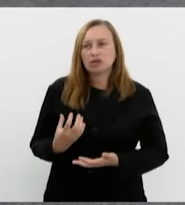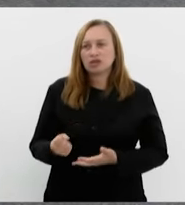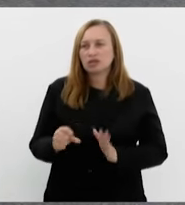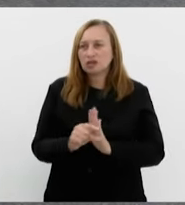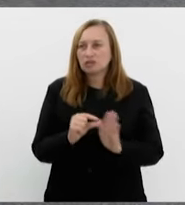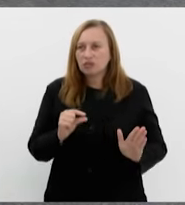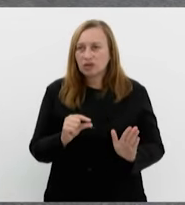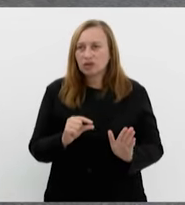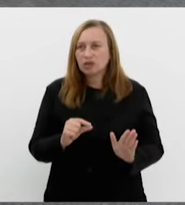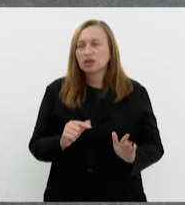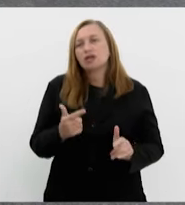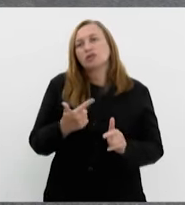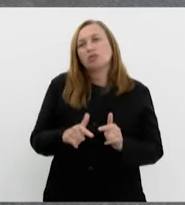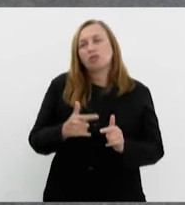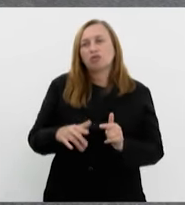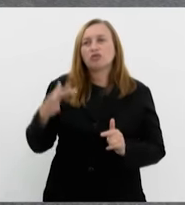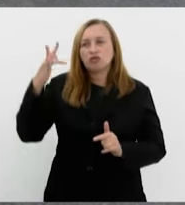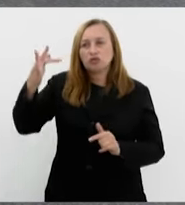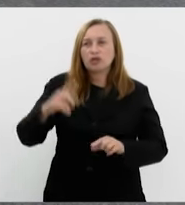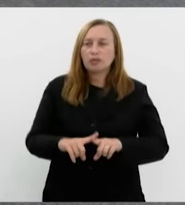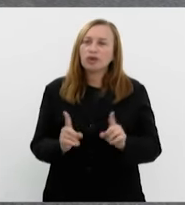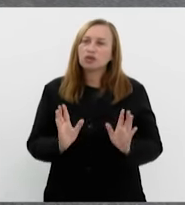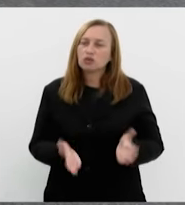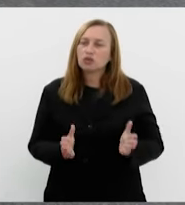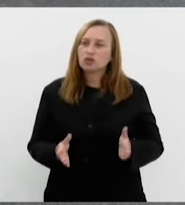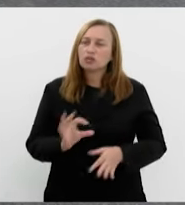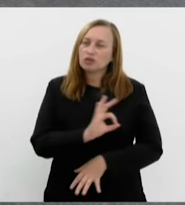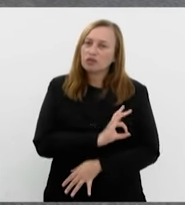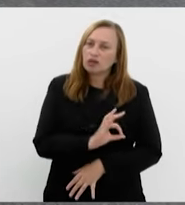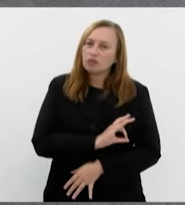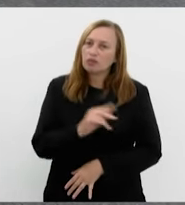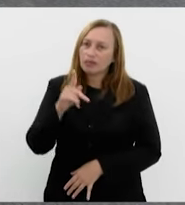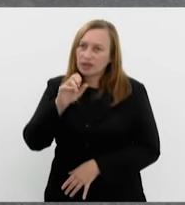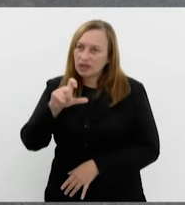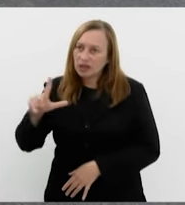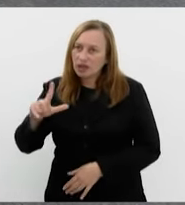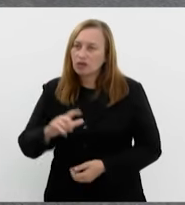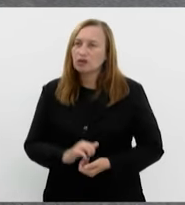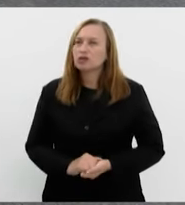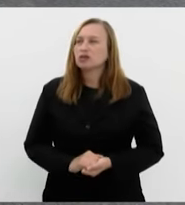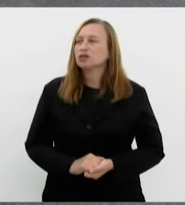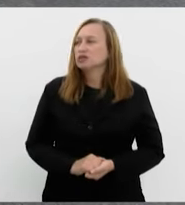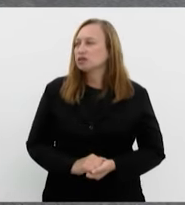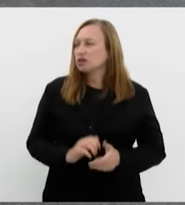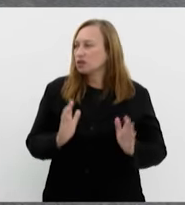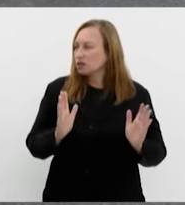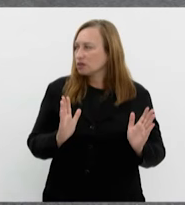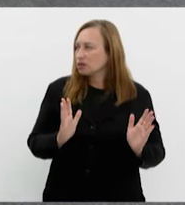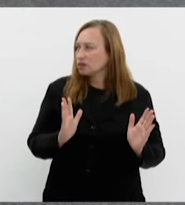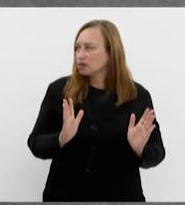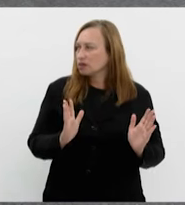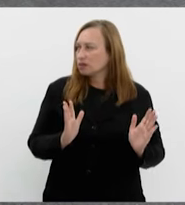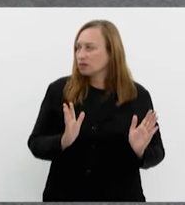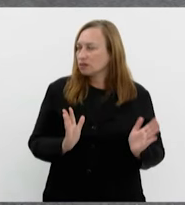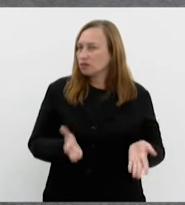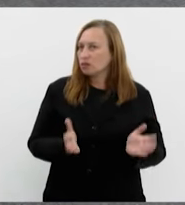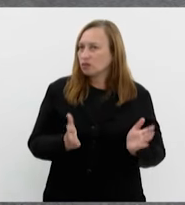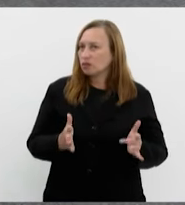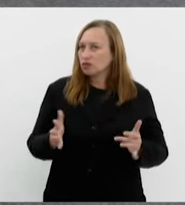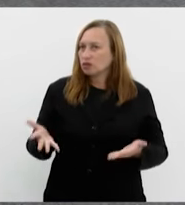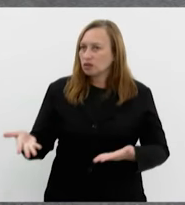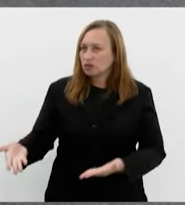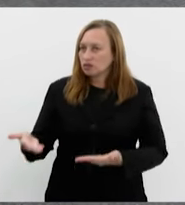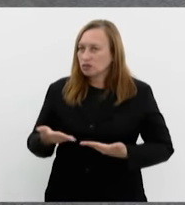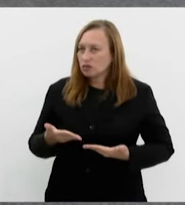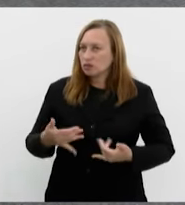senão poderia ter problema futuro, mas hoje são policiais penais, sendo assim hoje chamados, é uma honra, e dizer